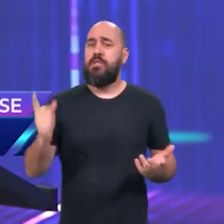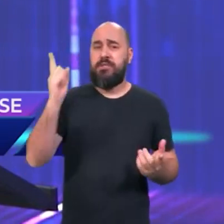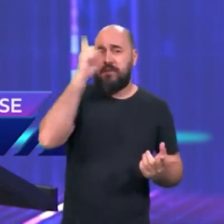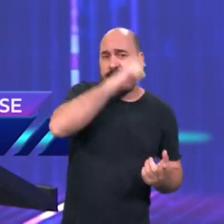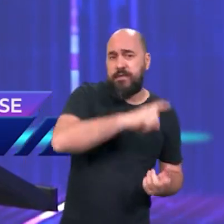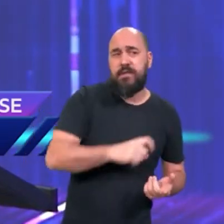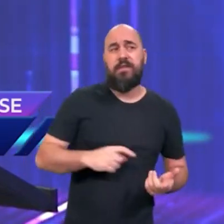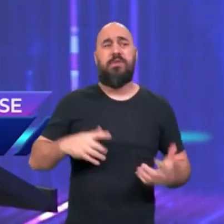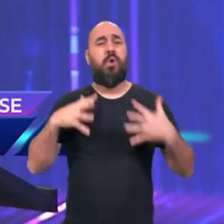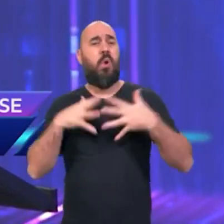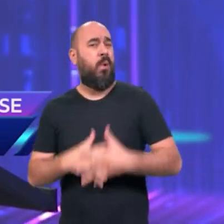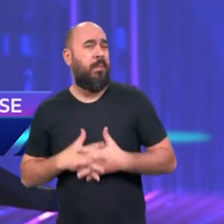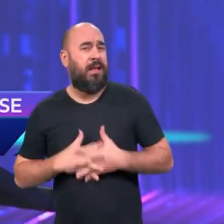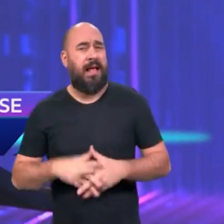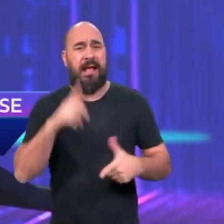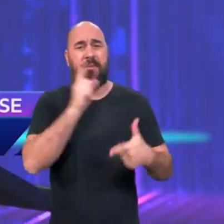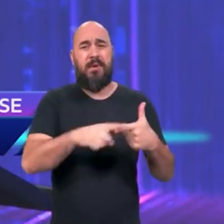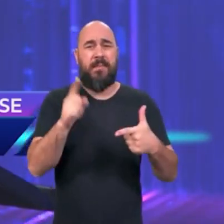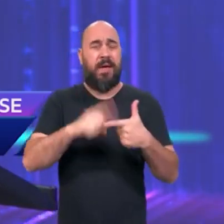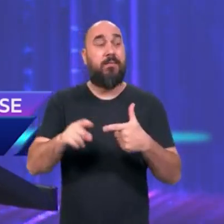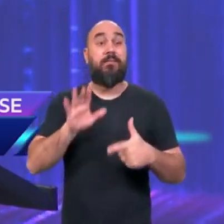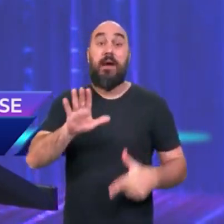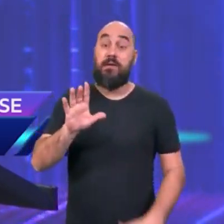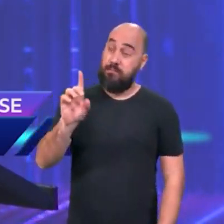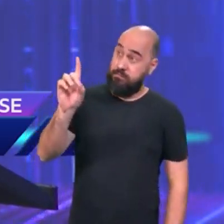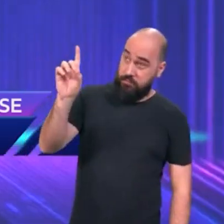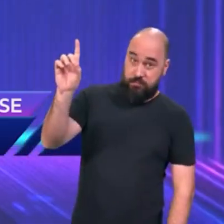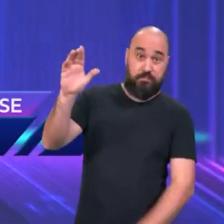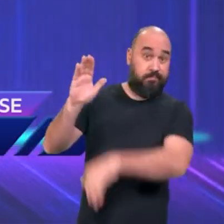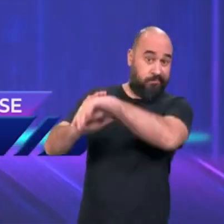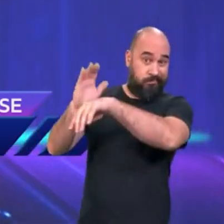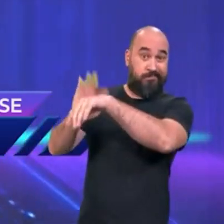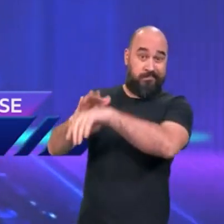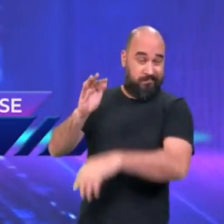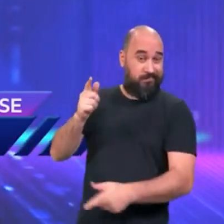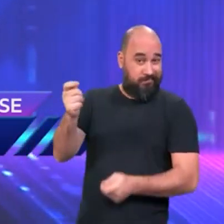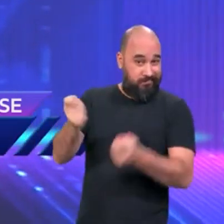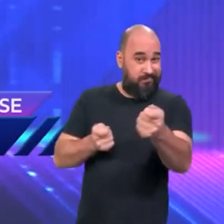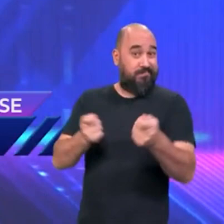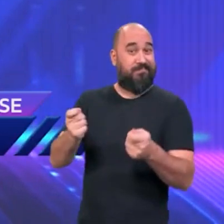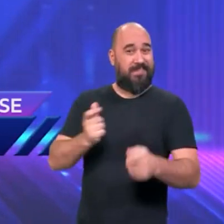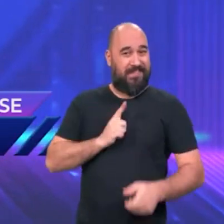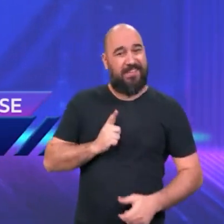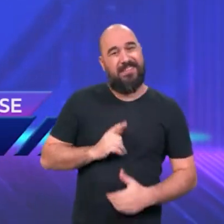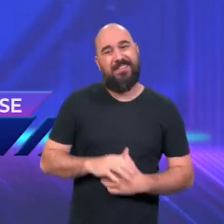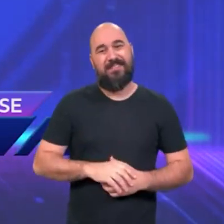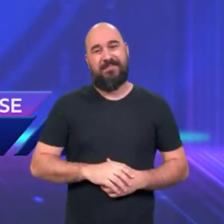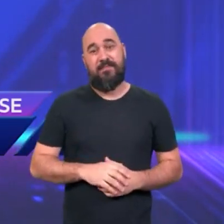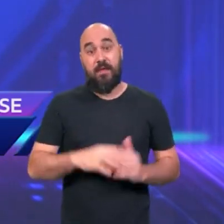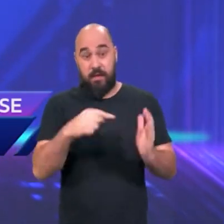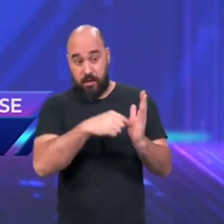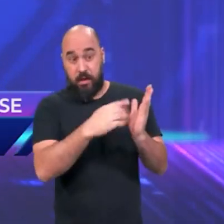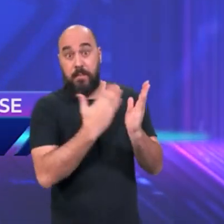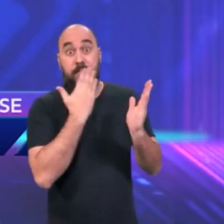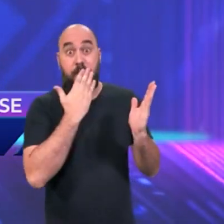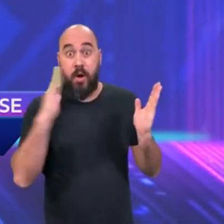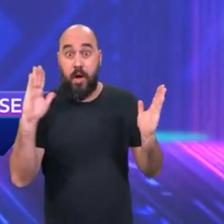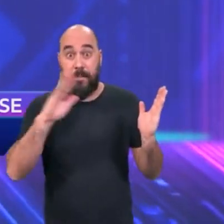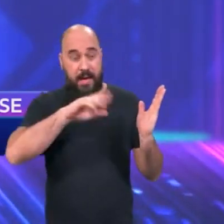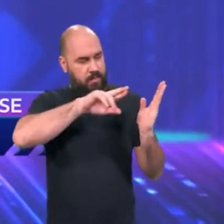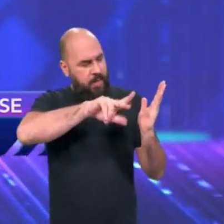complicadas, Deus tem tudo no seu controle. As promessas divinas não são como promessas